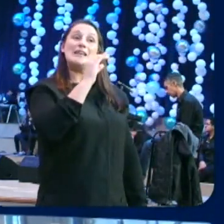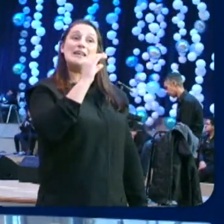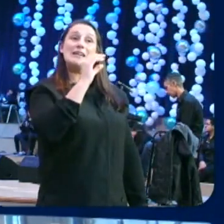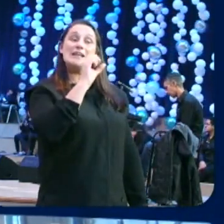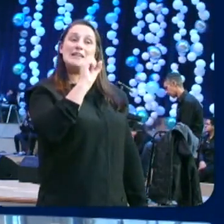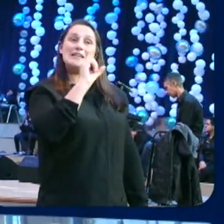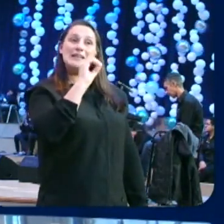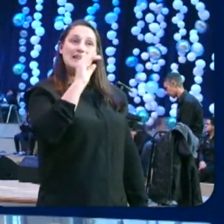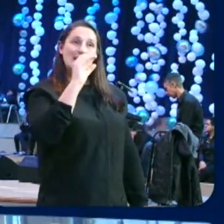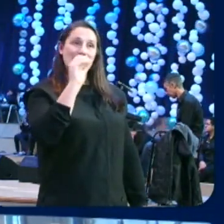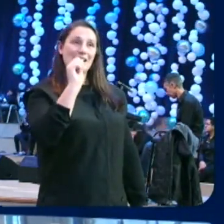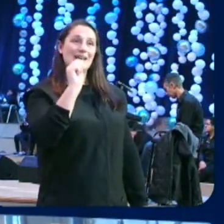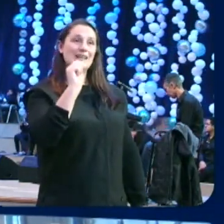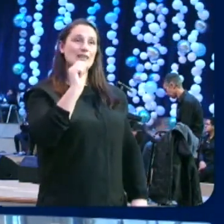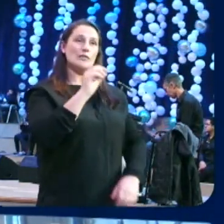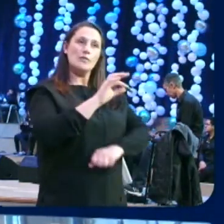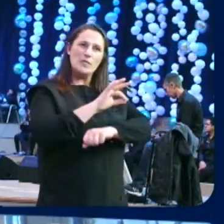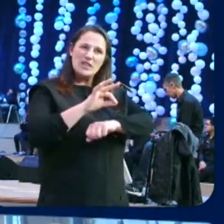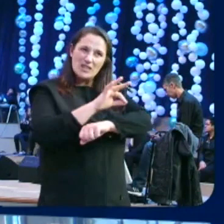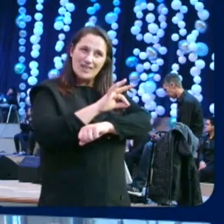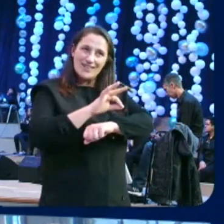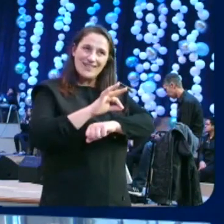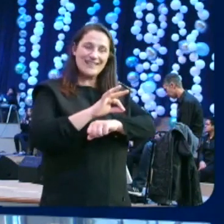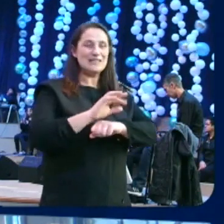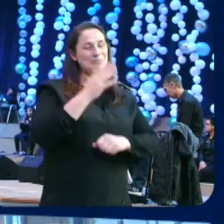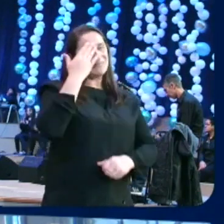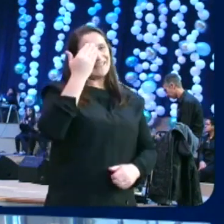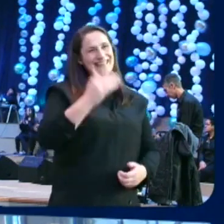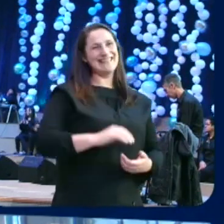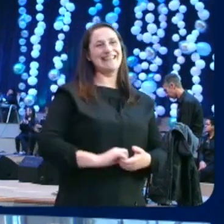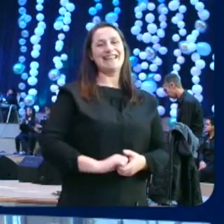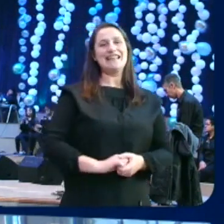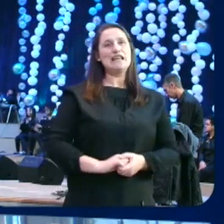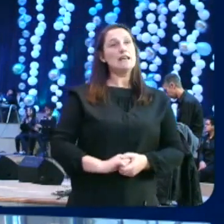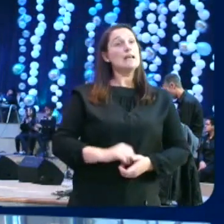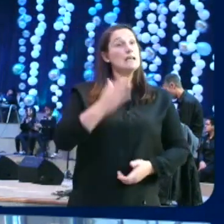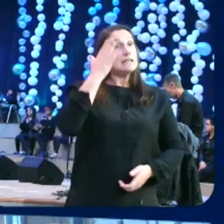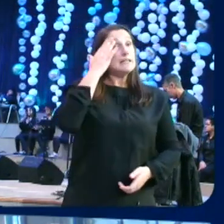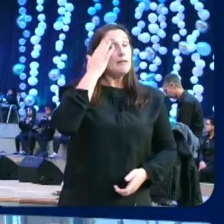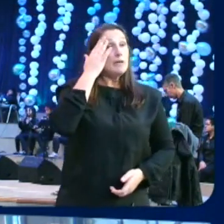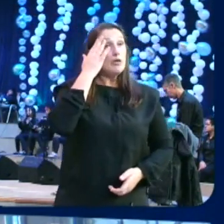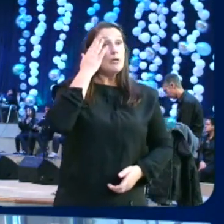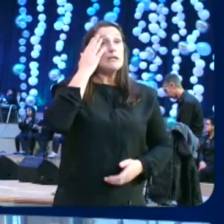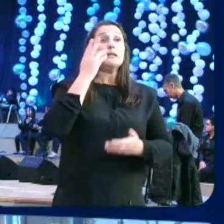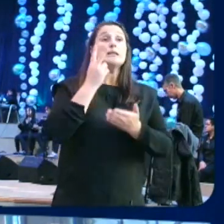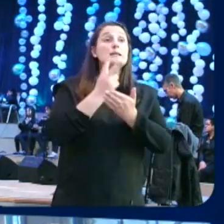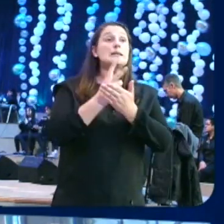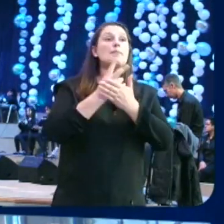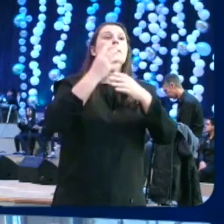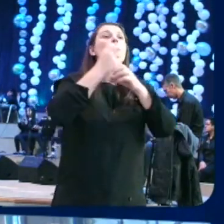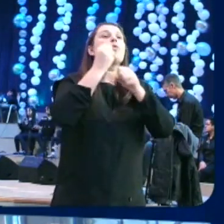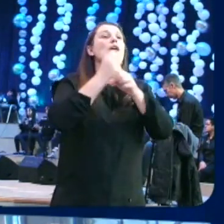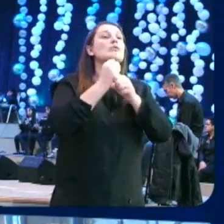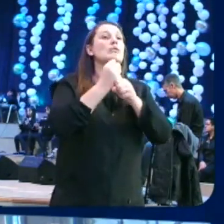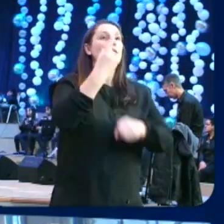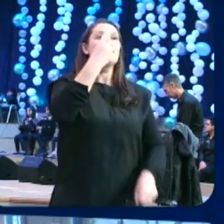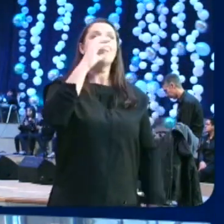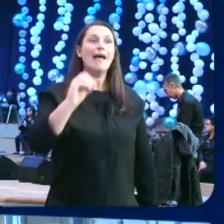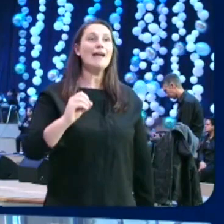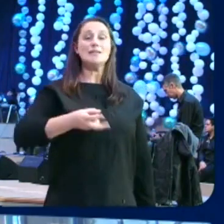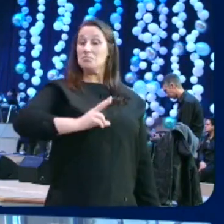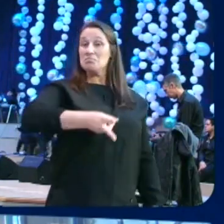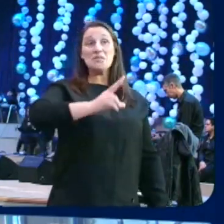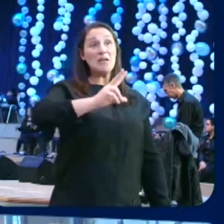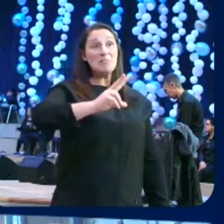baixa, dali até o final do ensino médio, foi 10. E aí,